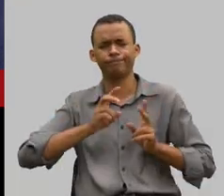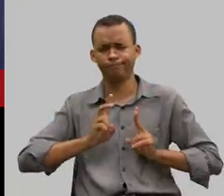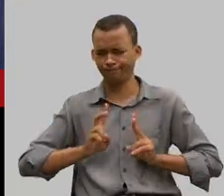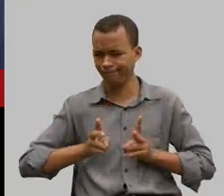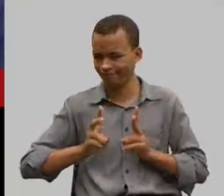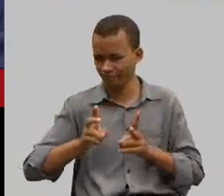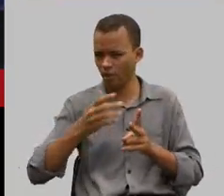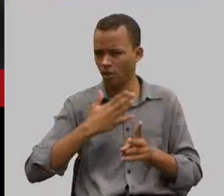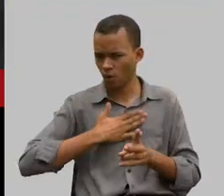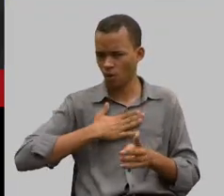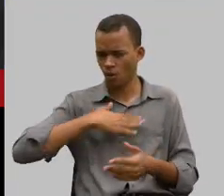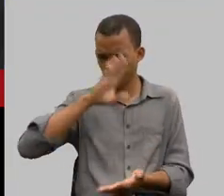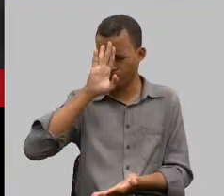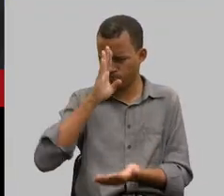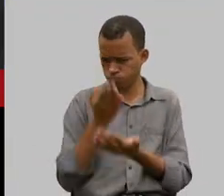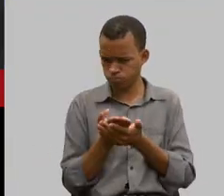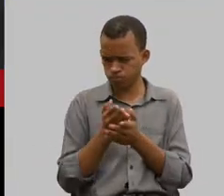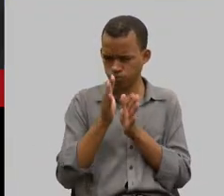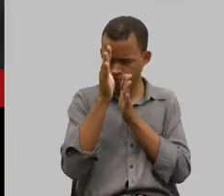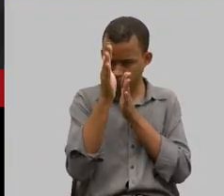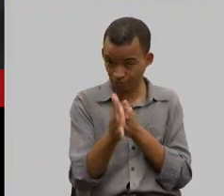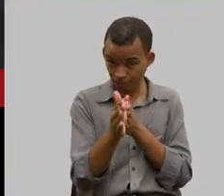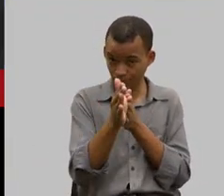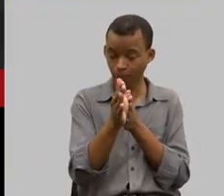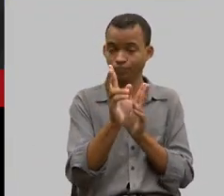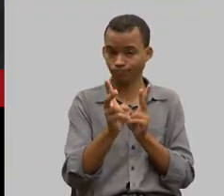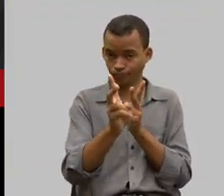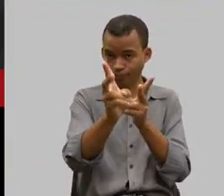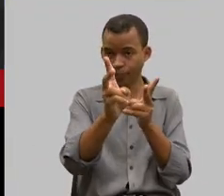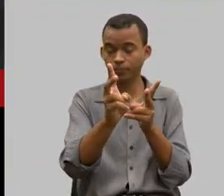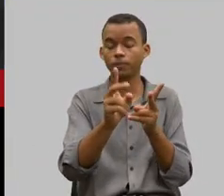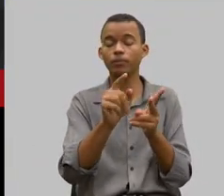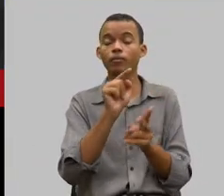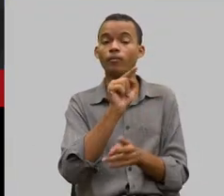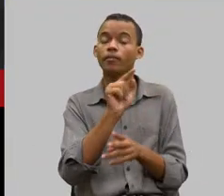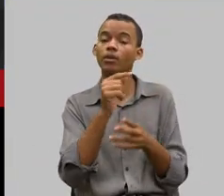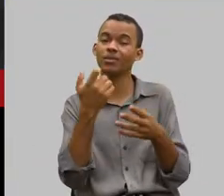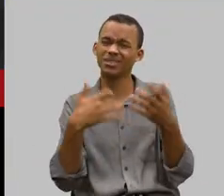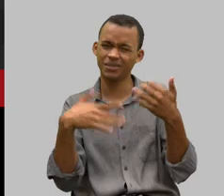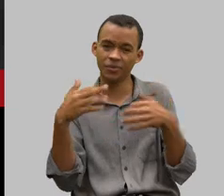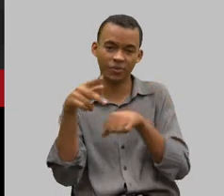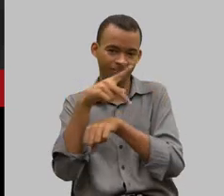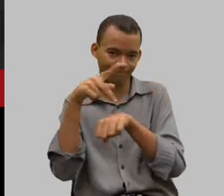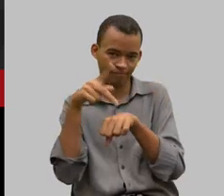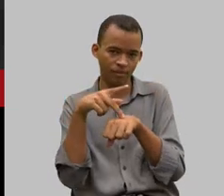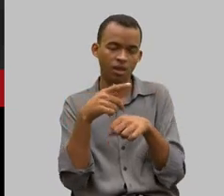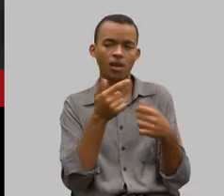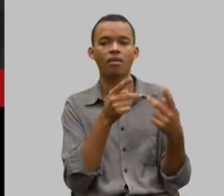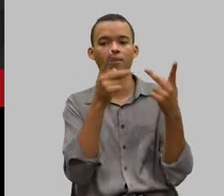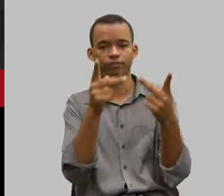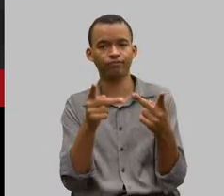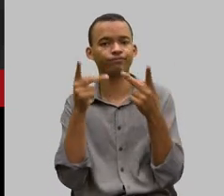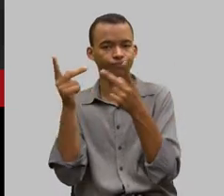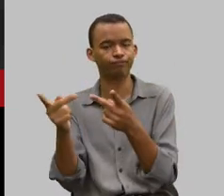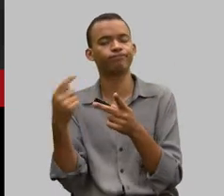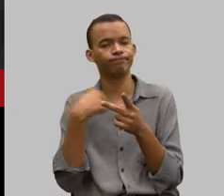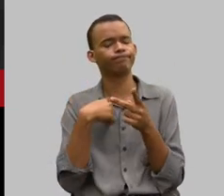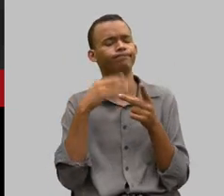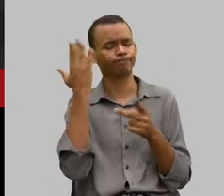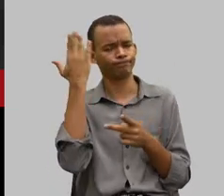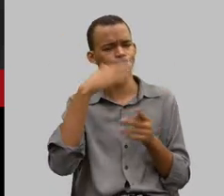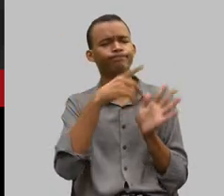aquilo que eu acredito vossa excelência citou aqui das Missões internacionais que eu prestei contas na minha apresentação e